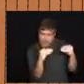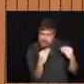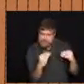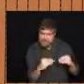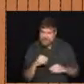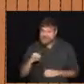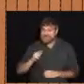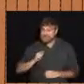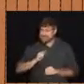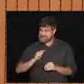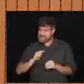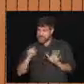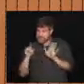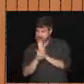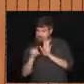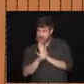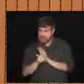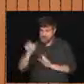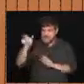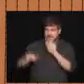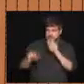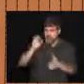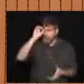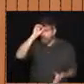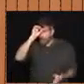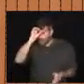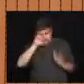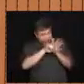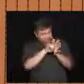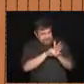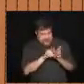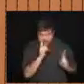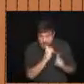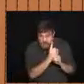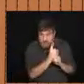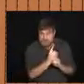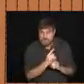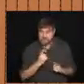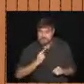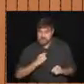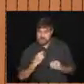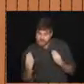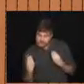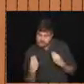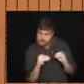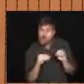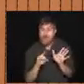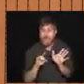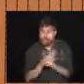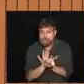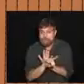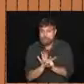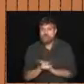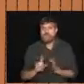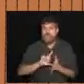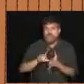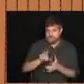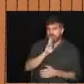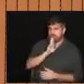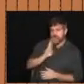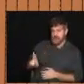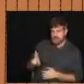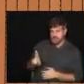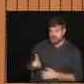alguma pergunta que você não encontre ali, deixa a sua pergunta, ela será